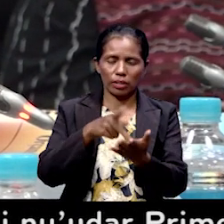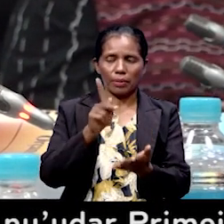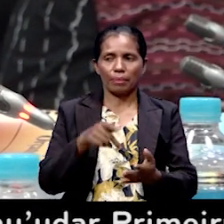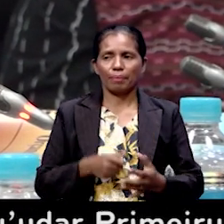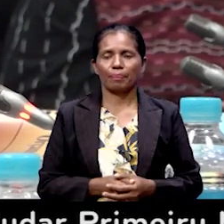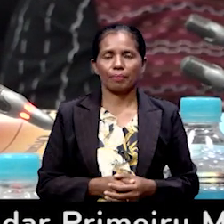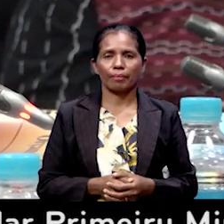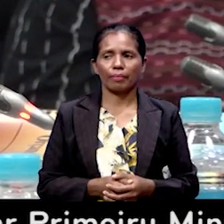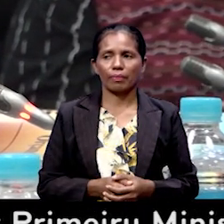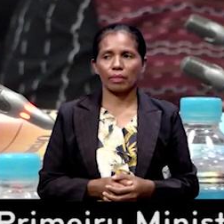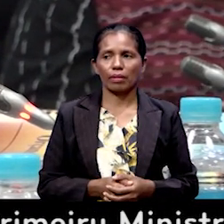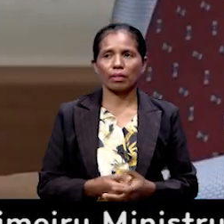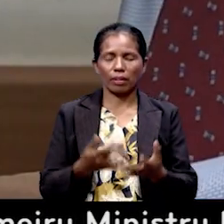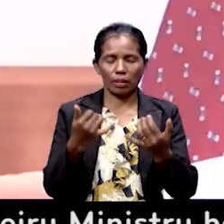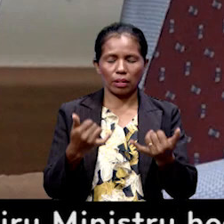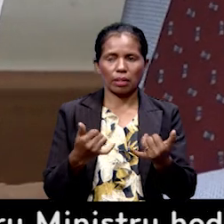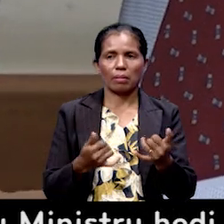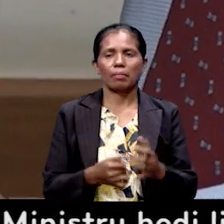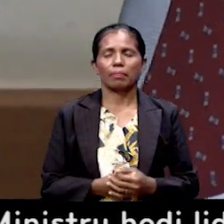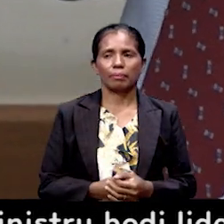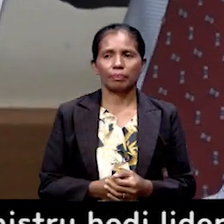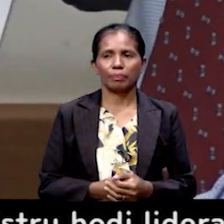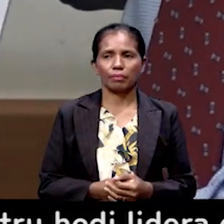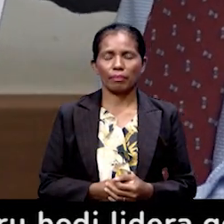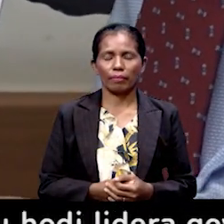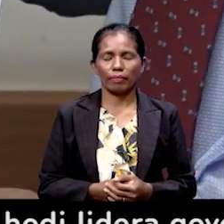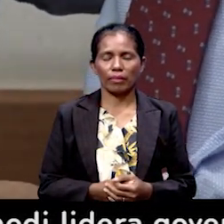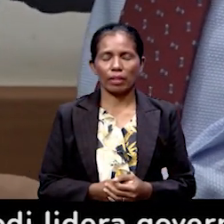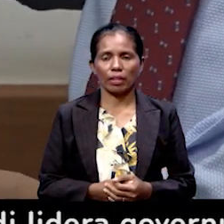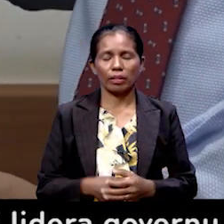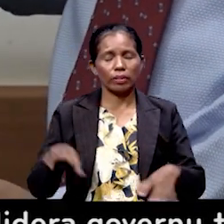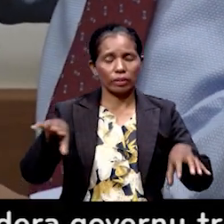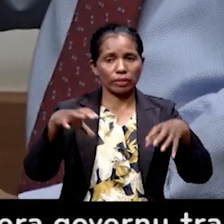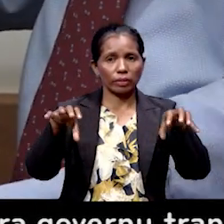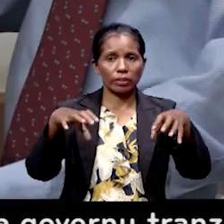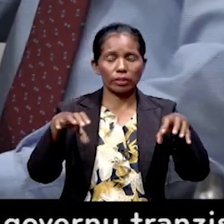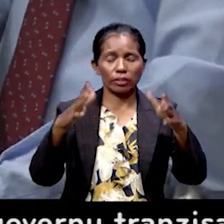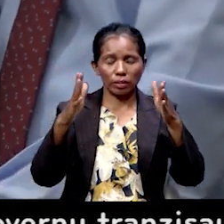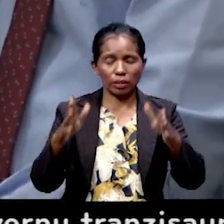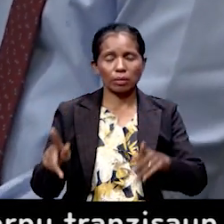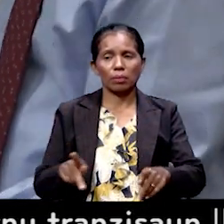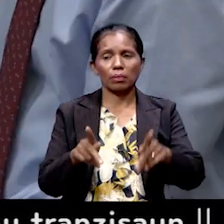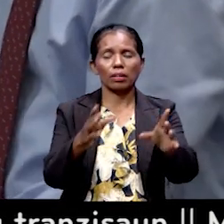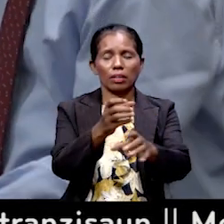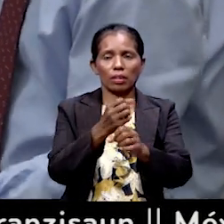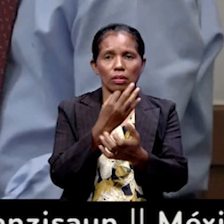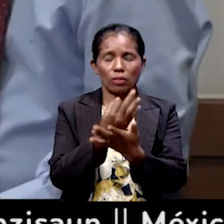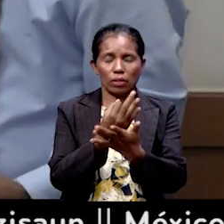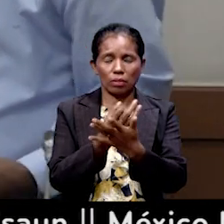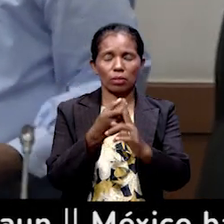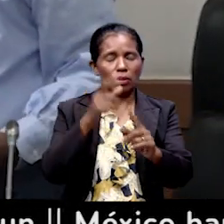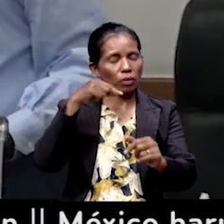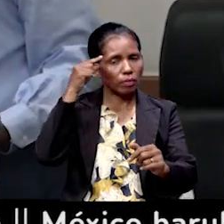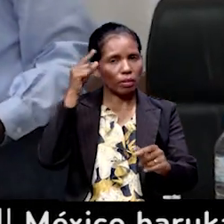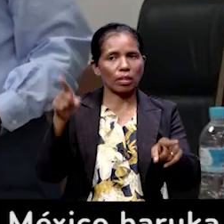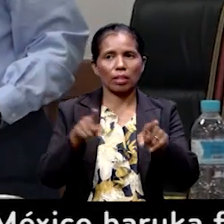Portanto, e da nema que a resposta. Funcionário público nebe sei retan suplemento remuneratório husi governo,